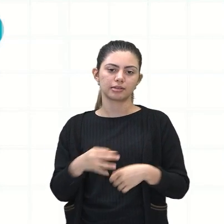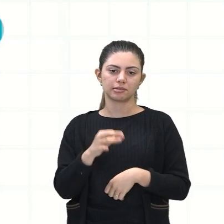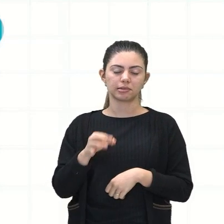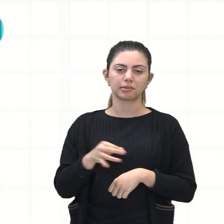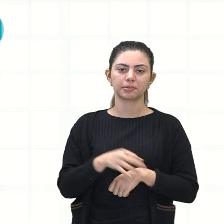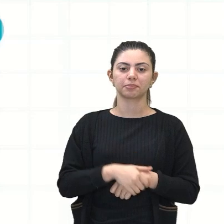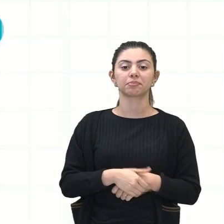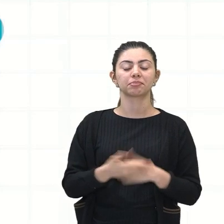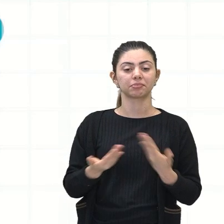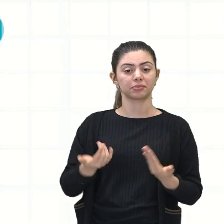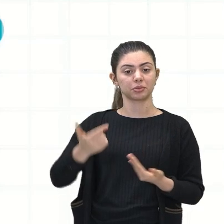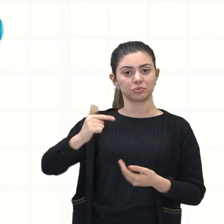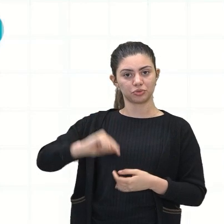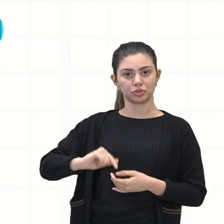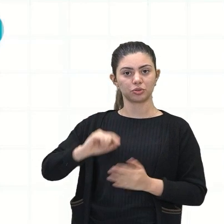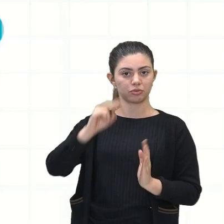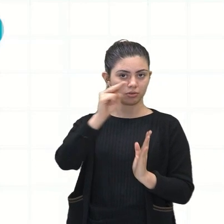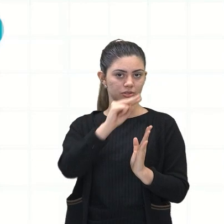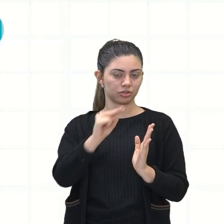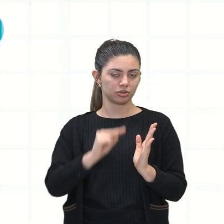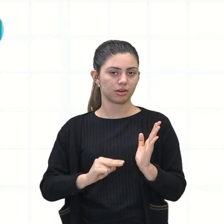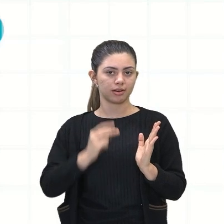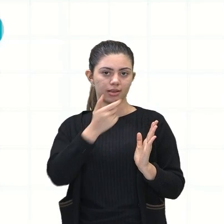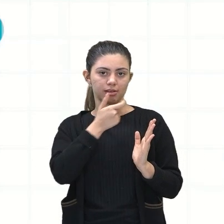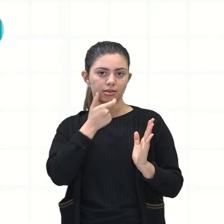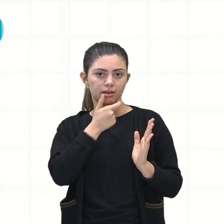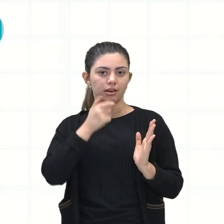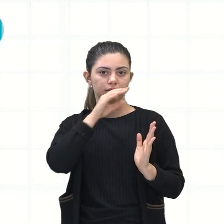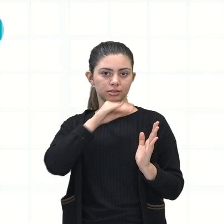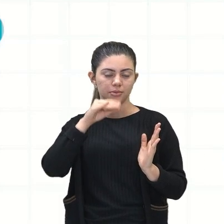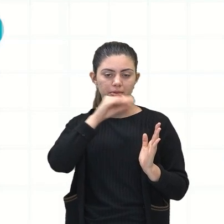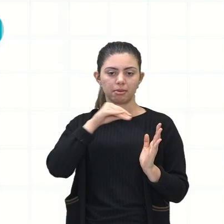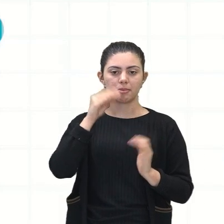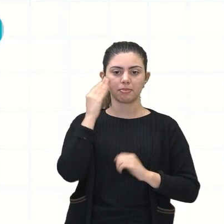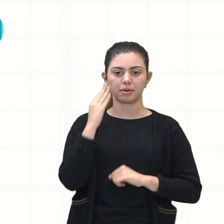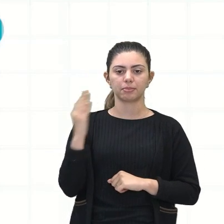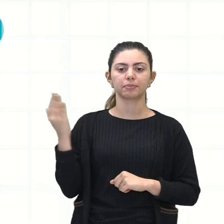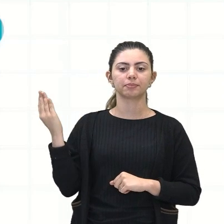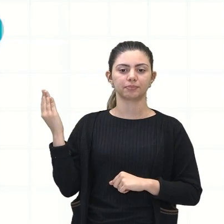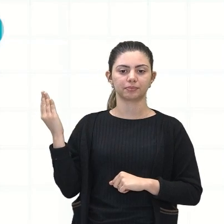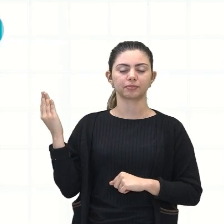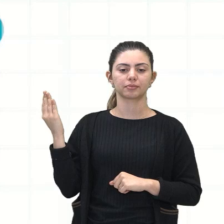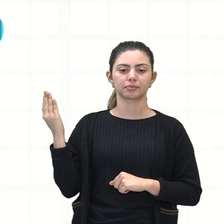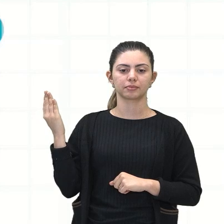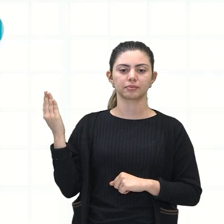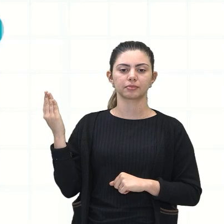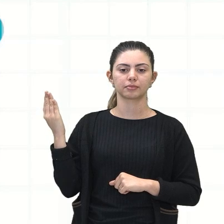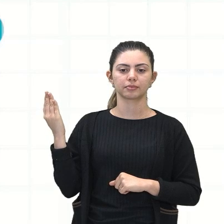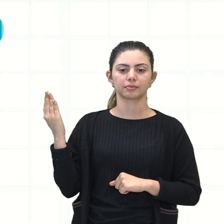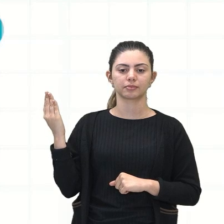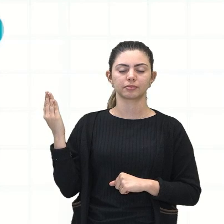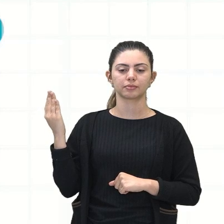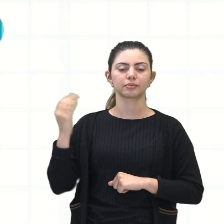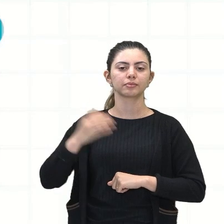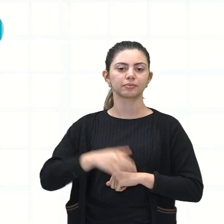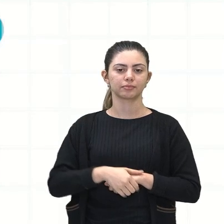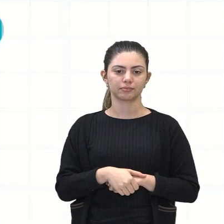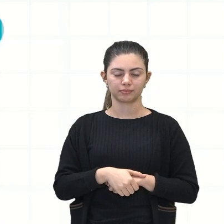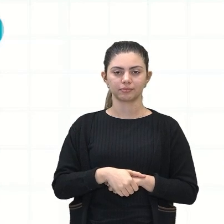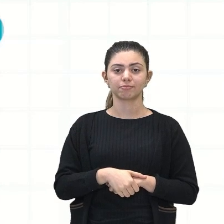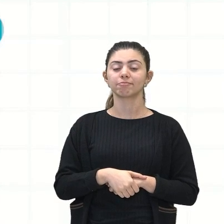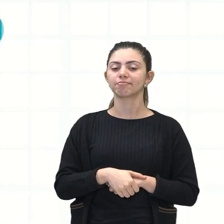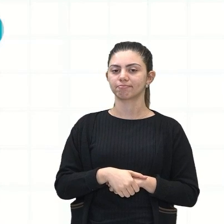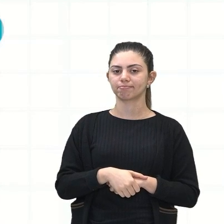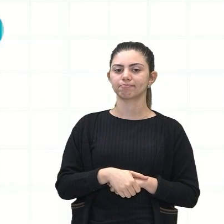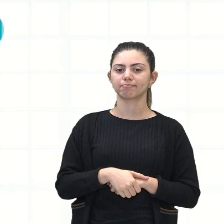só mais uma vez eles. Always, usually, often, sometimes, rarely e never.